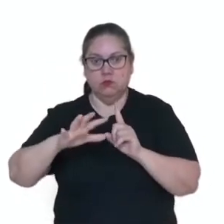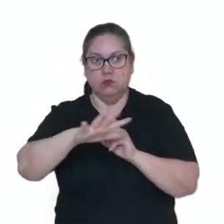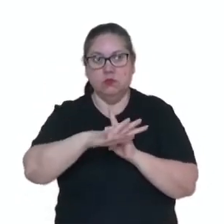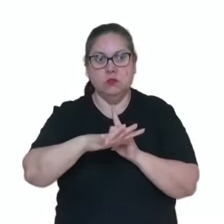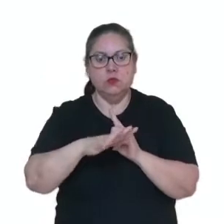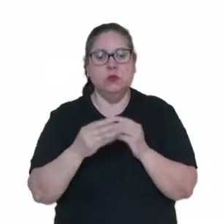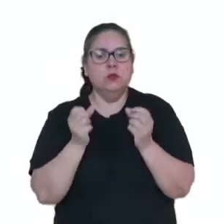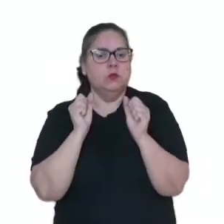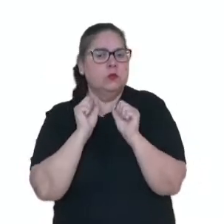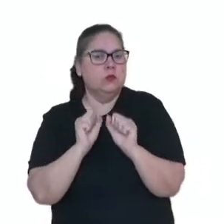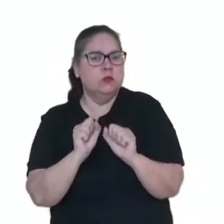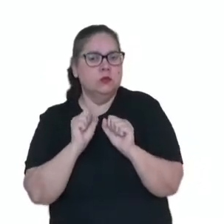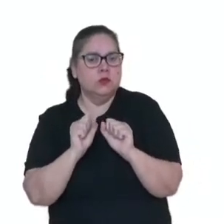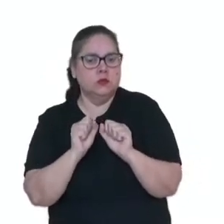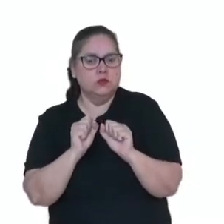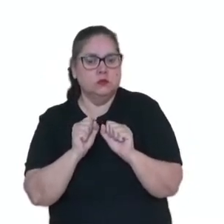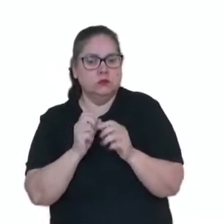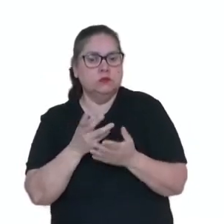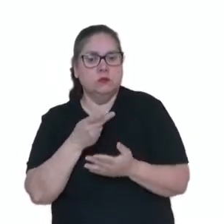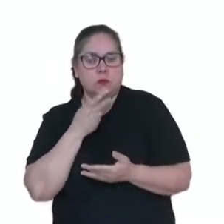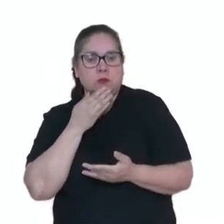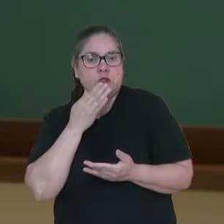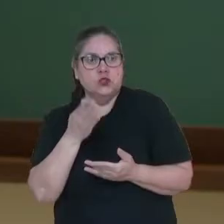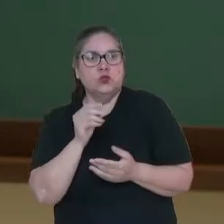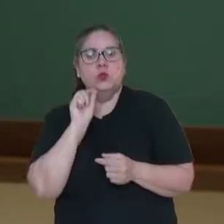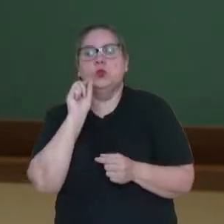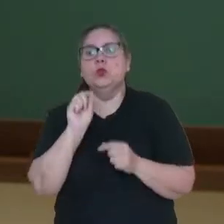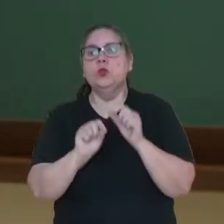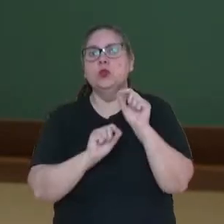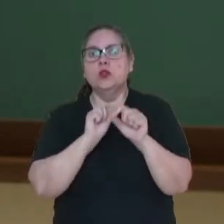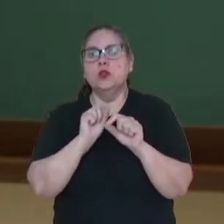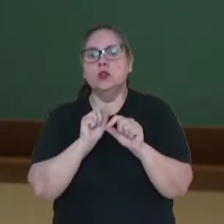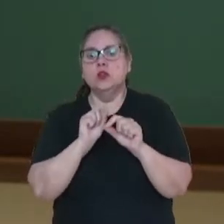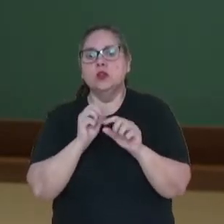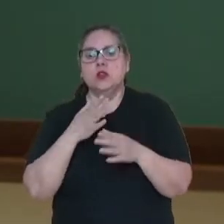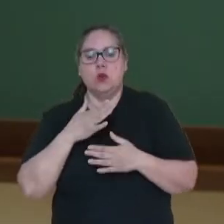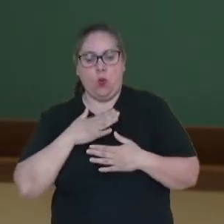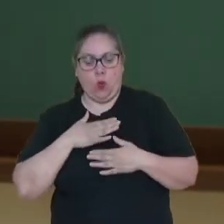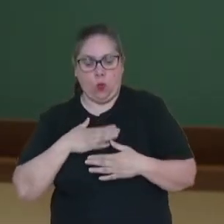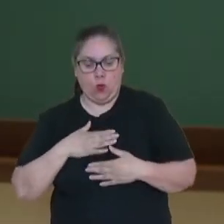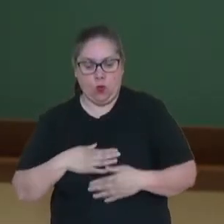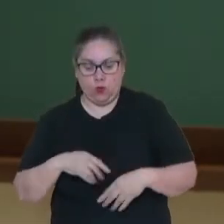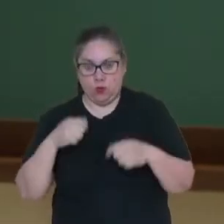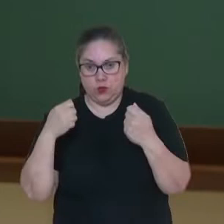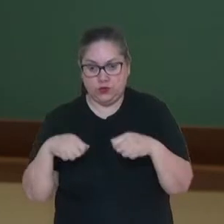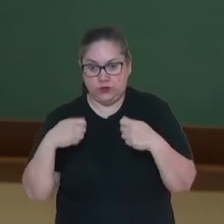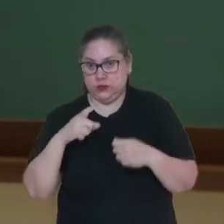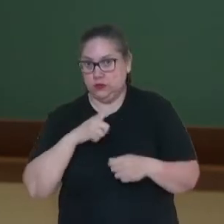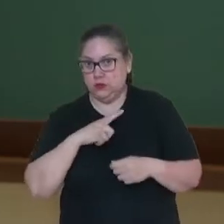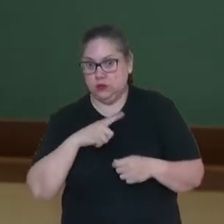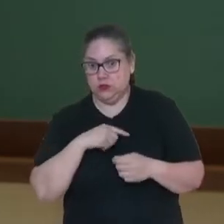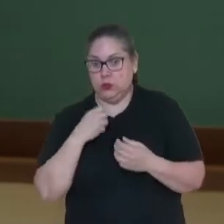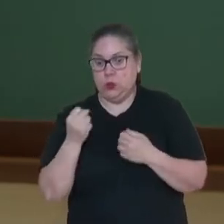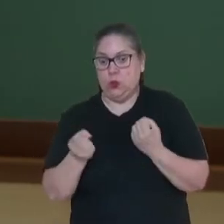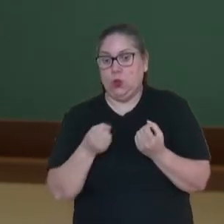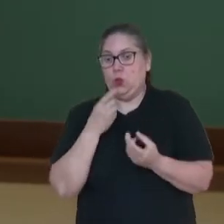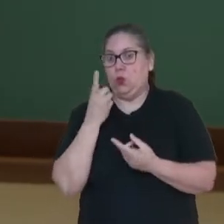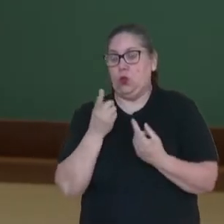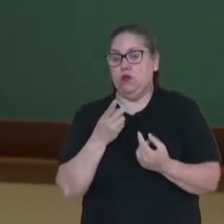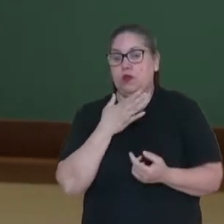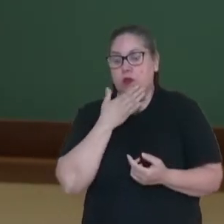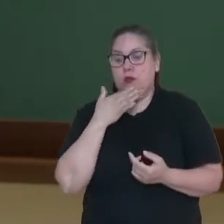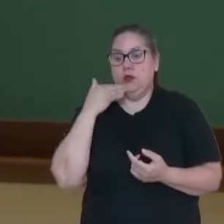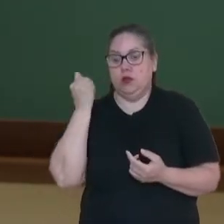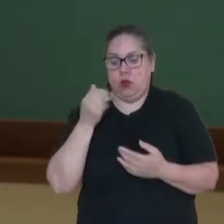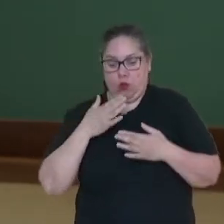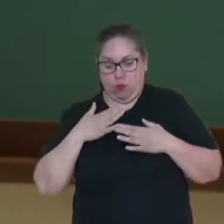As capacidades requisitadas são o que o meu corpo precisa ter ou o que vai melhorar